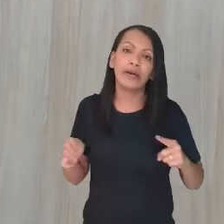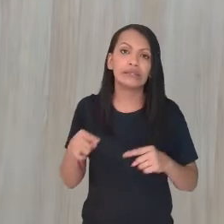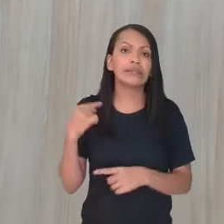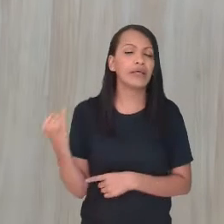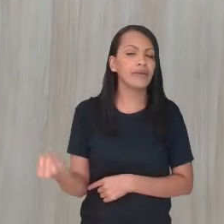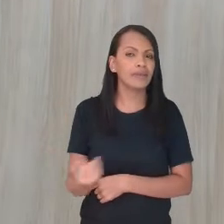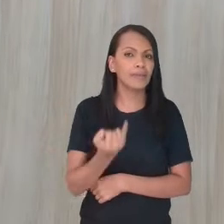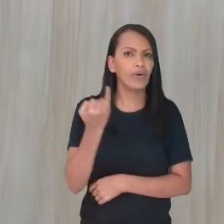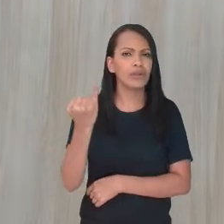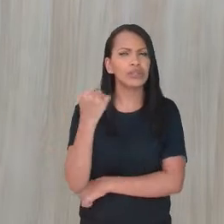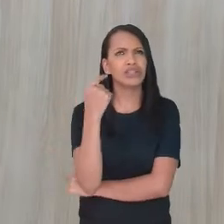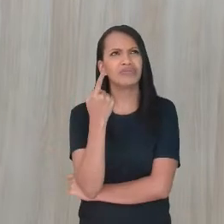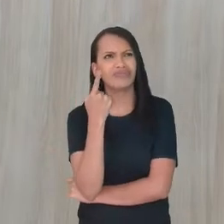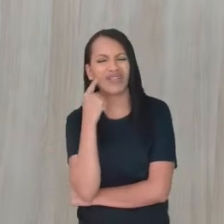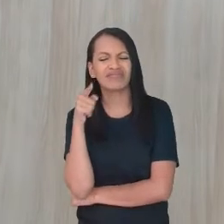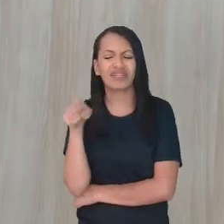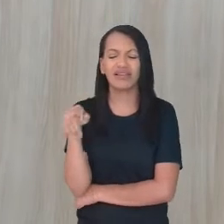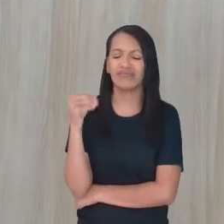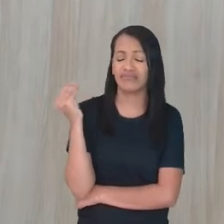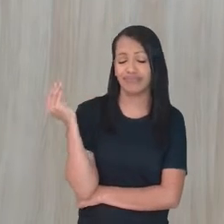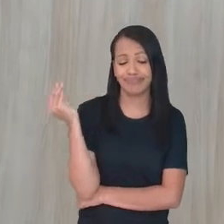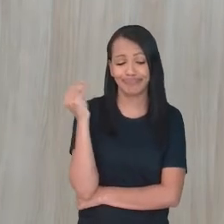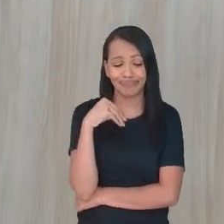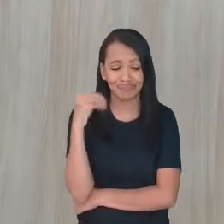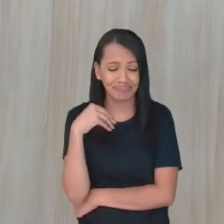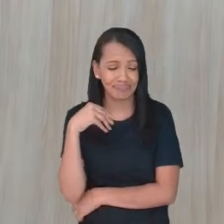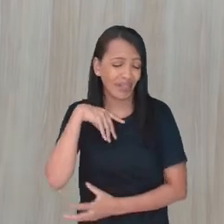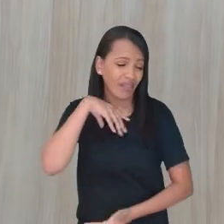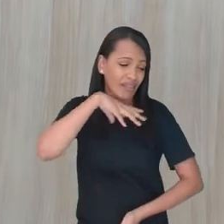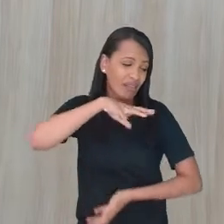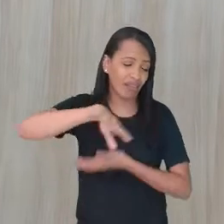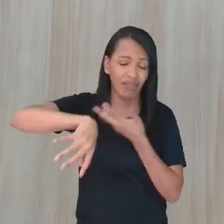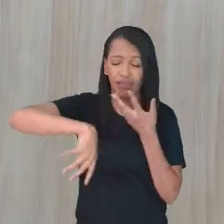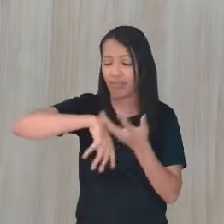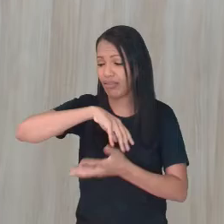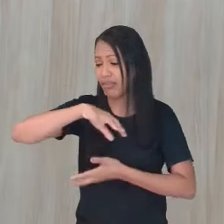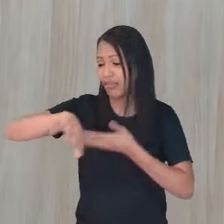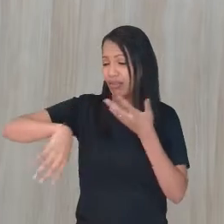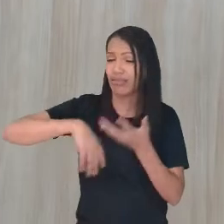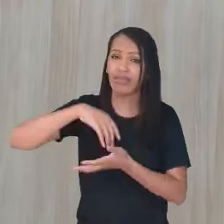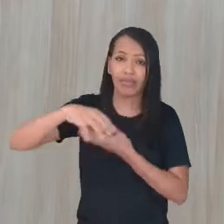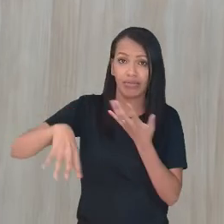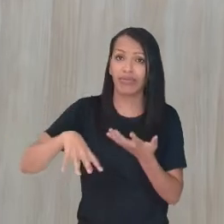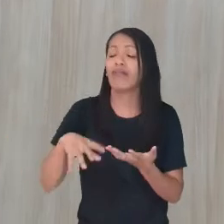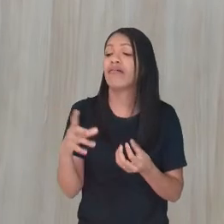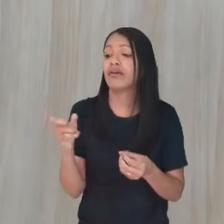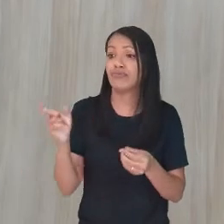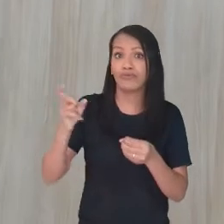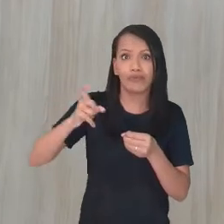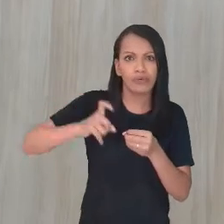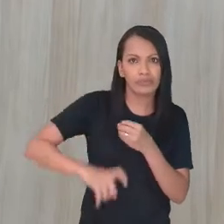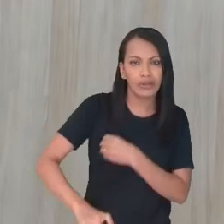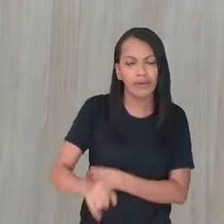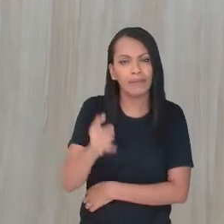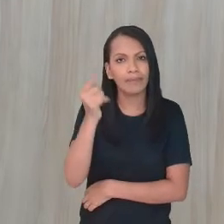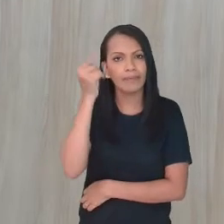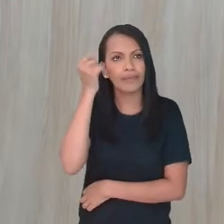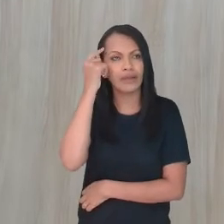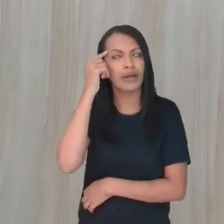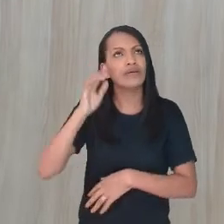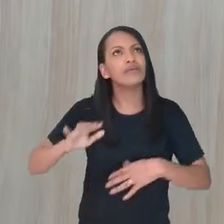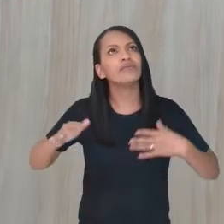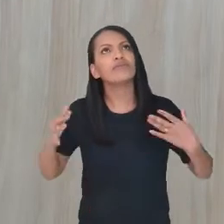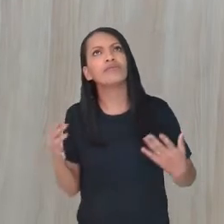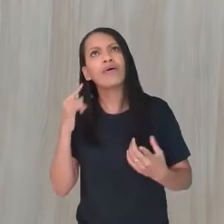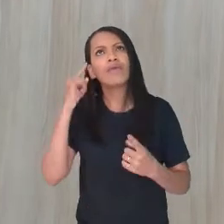gente vê que está alguma coisa desorganizada, que algo não vai bem, voltar, repensar qual é a minha